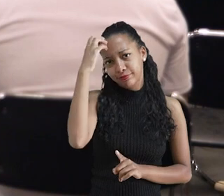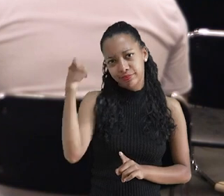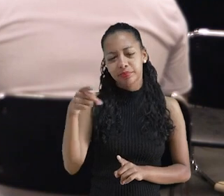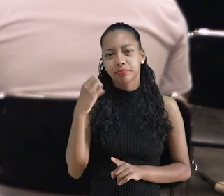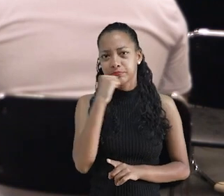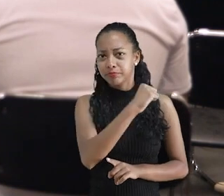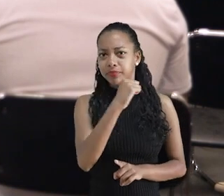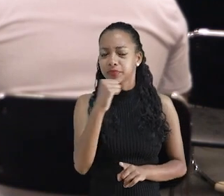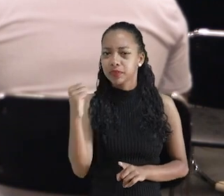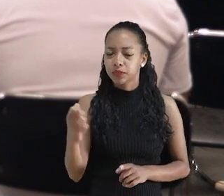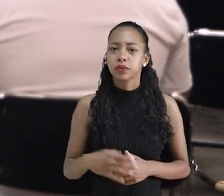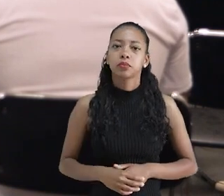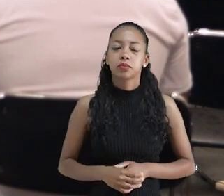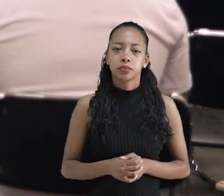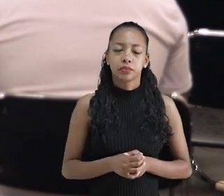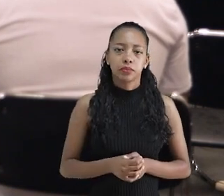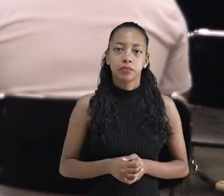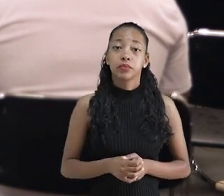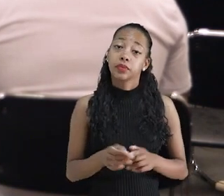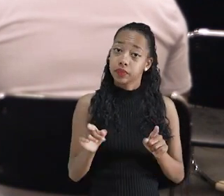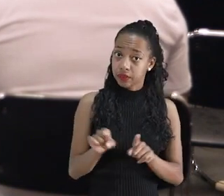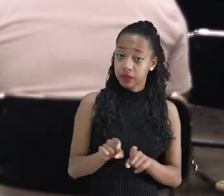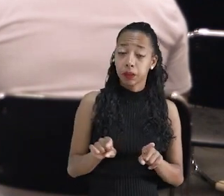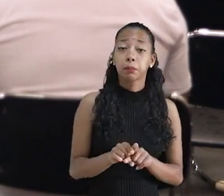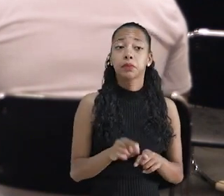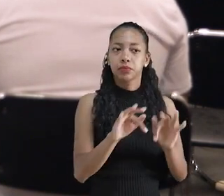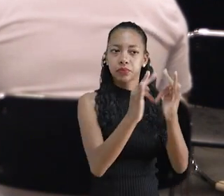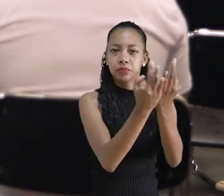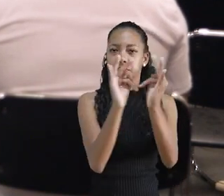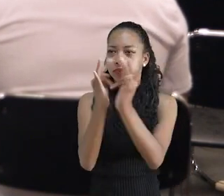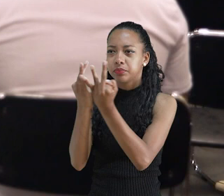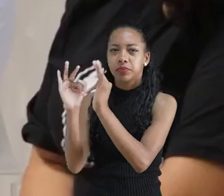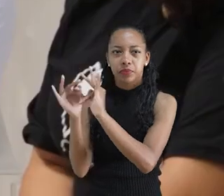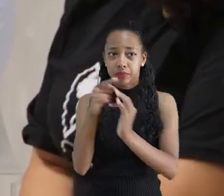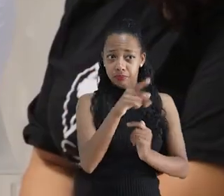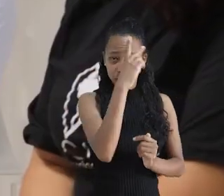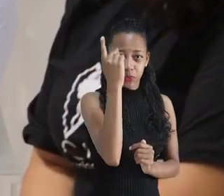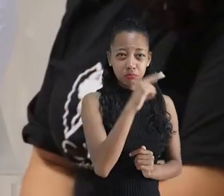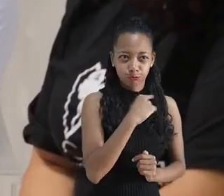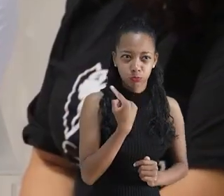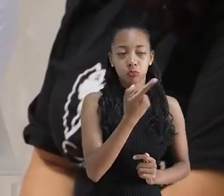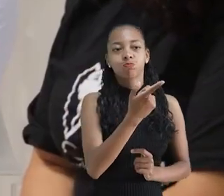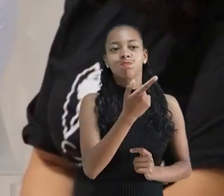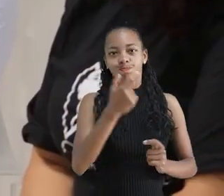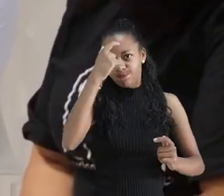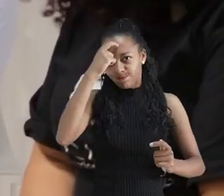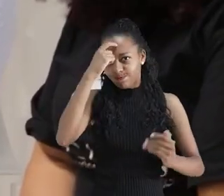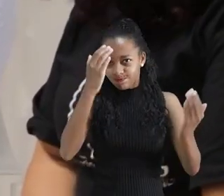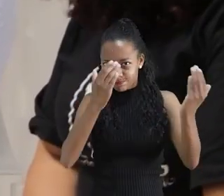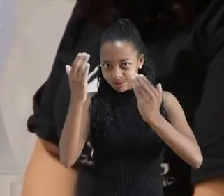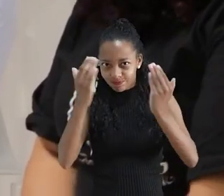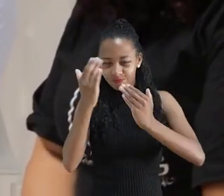e no início né algum um apoio psicológico pras famílias que não foi continuado depois Infelizmente mas a partir dali desse